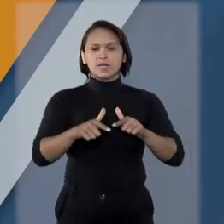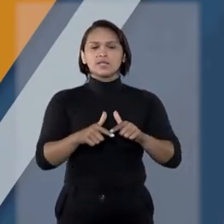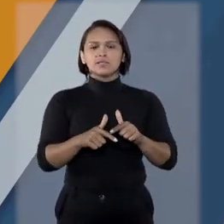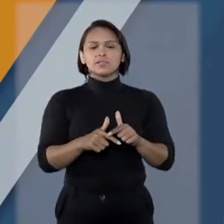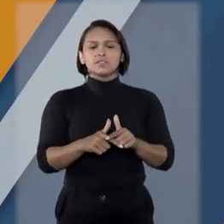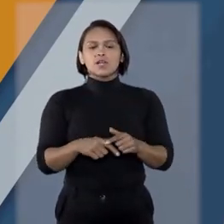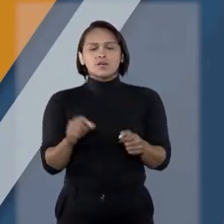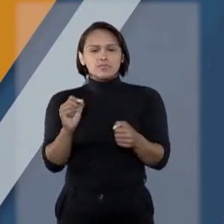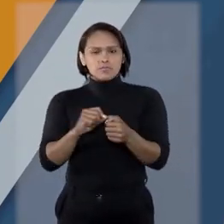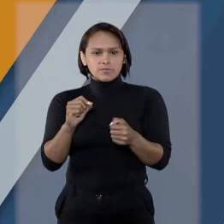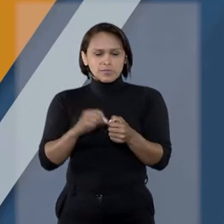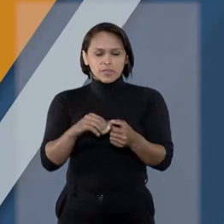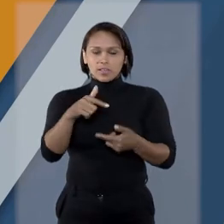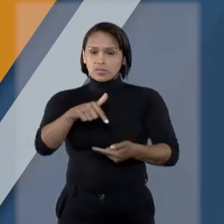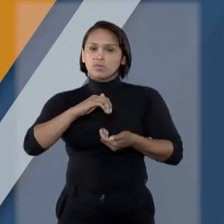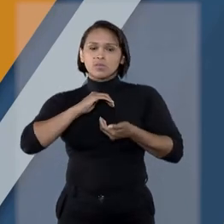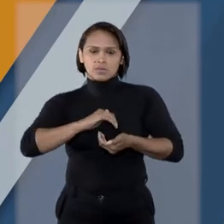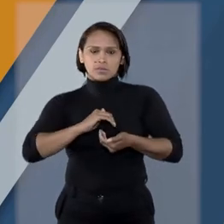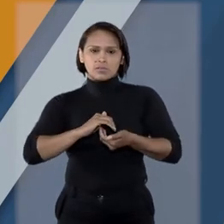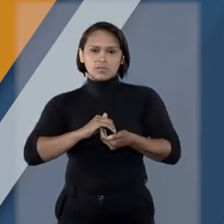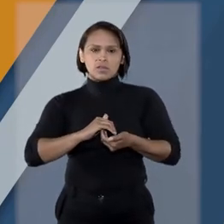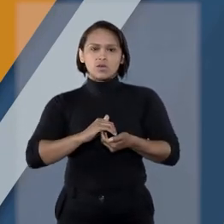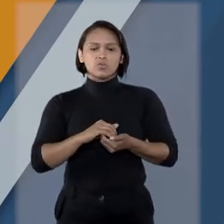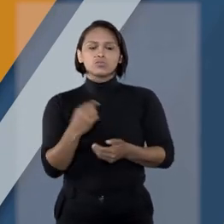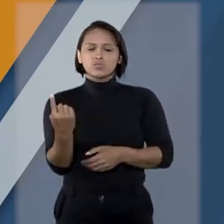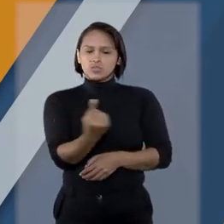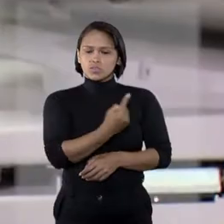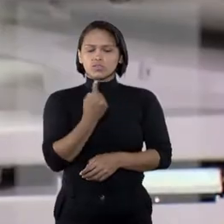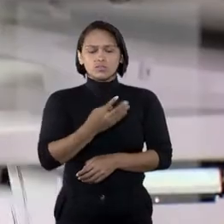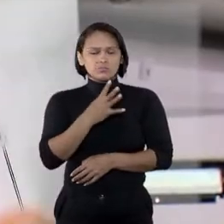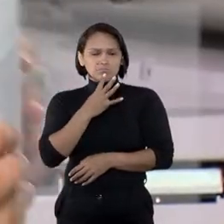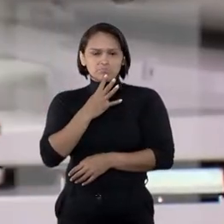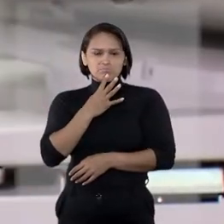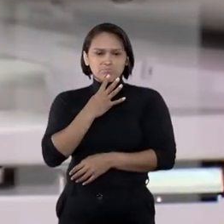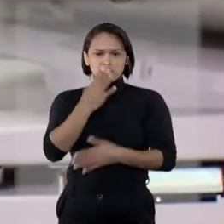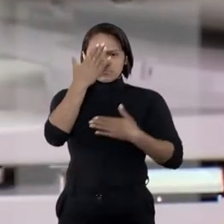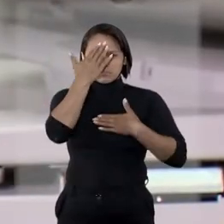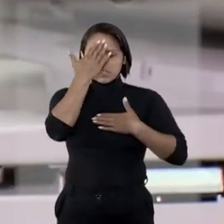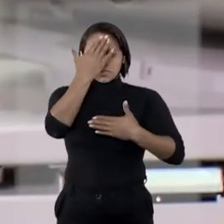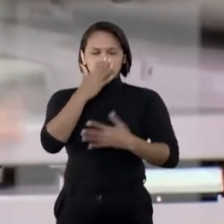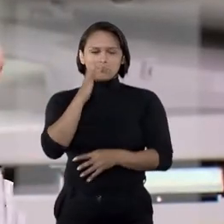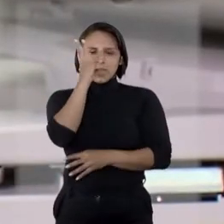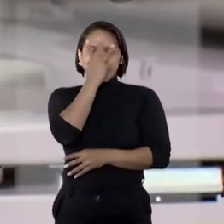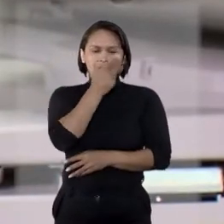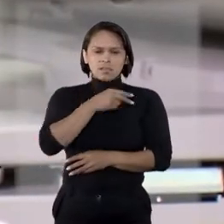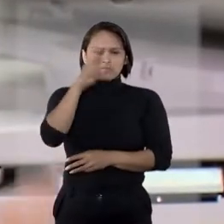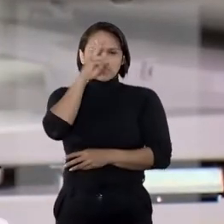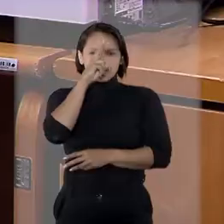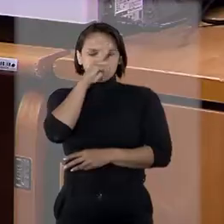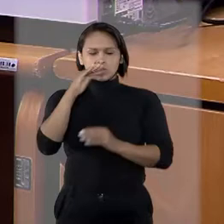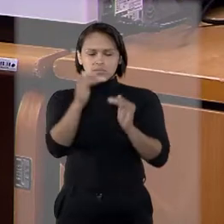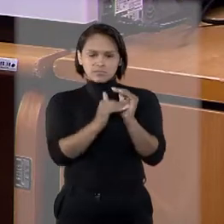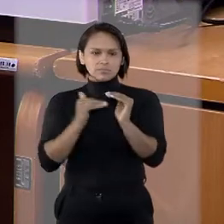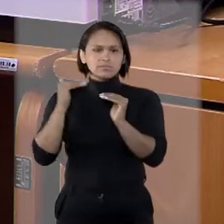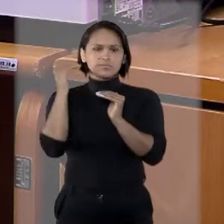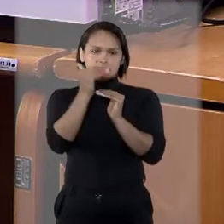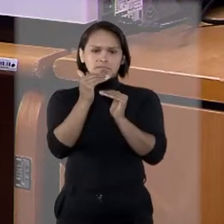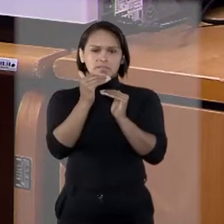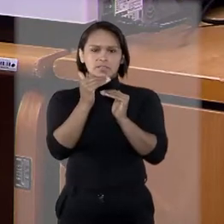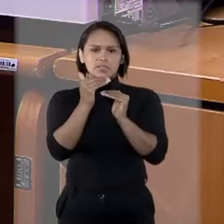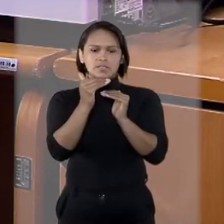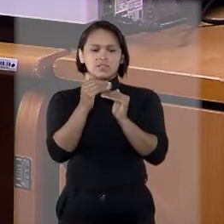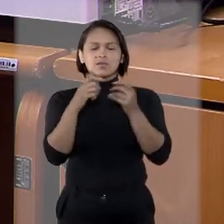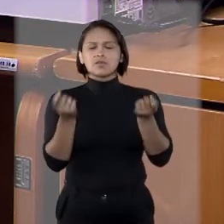desempenhado nesta corte e nosso reconhecimento pela linda história de superação